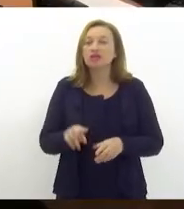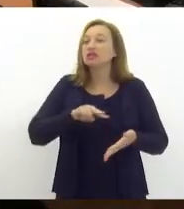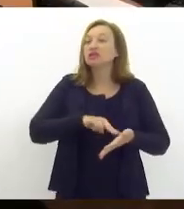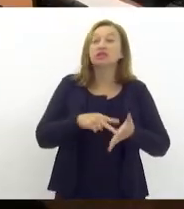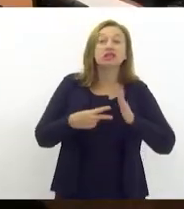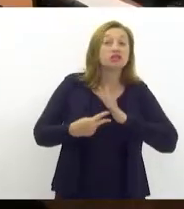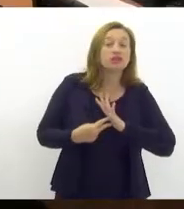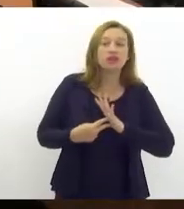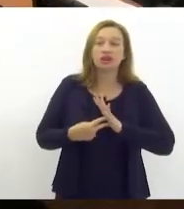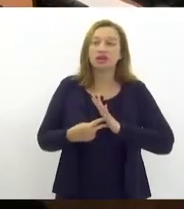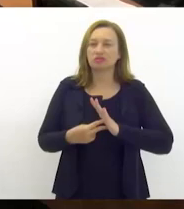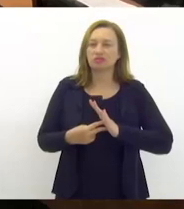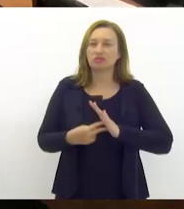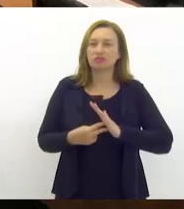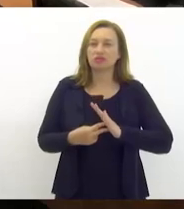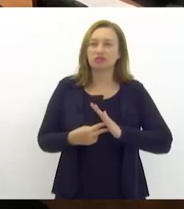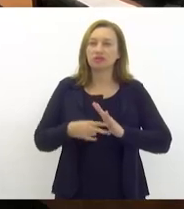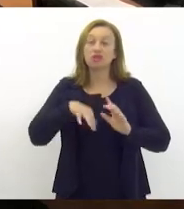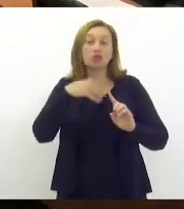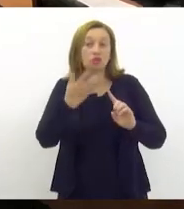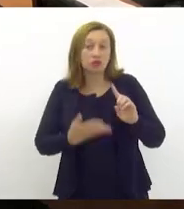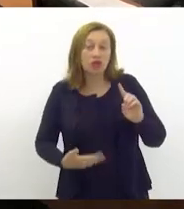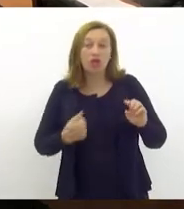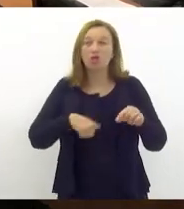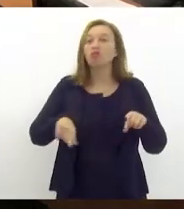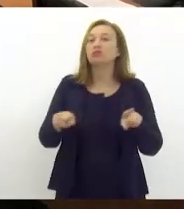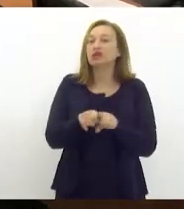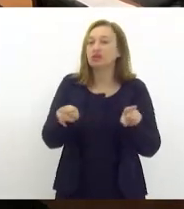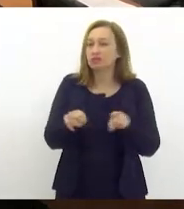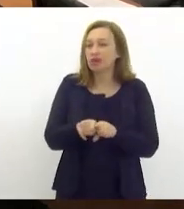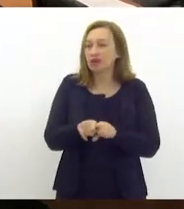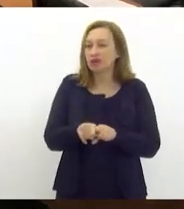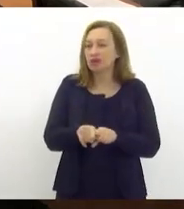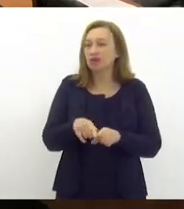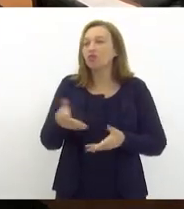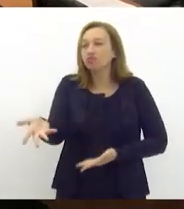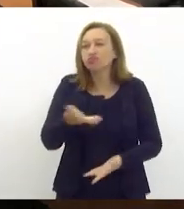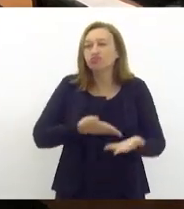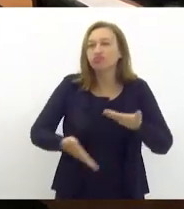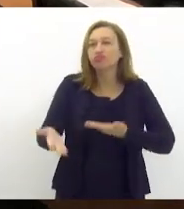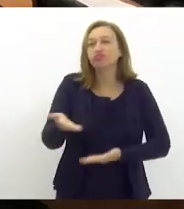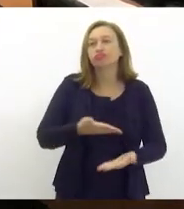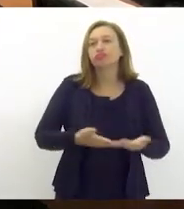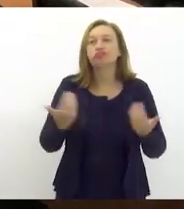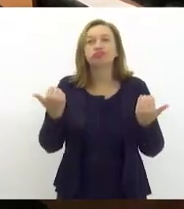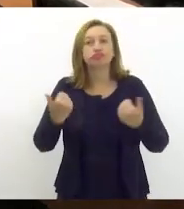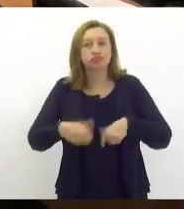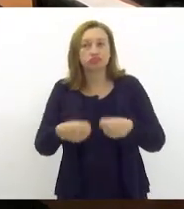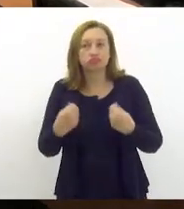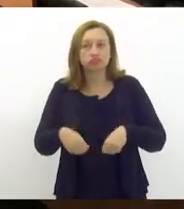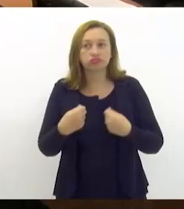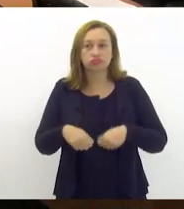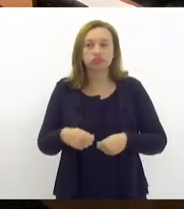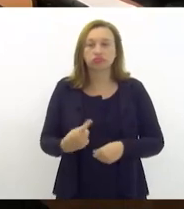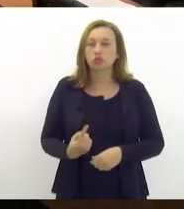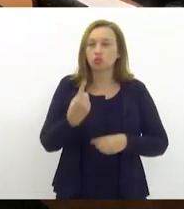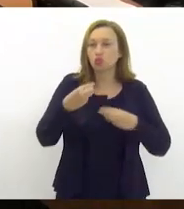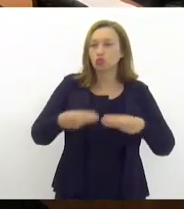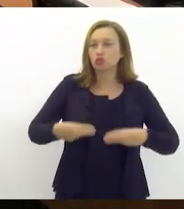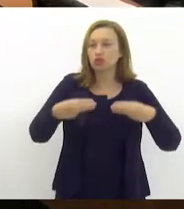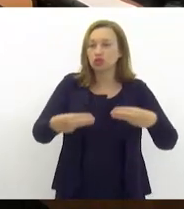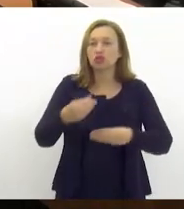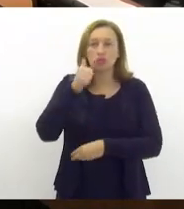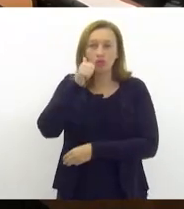significado dessa homenagem. Eu também sou daqueles que compartilho a necessidade de uma ministra, uma